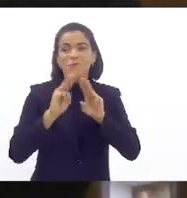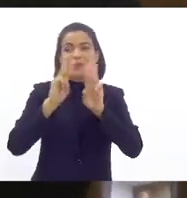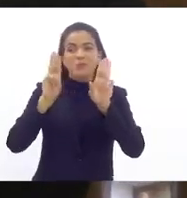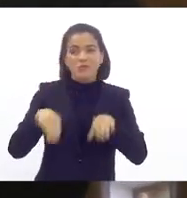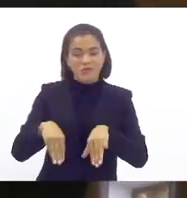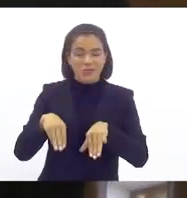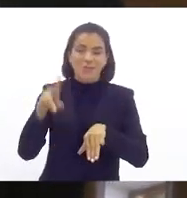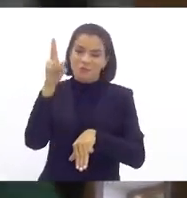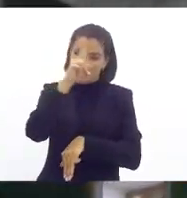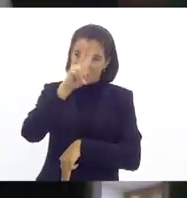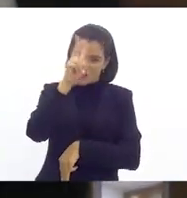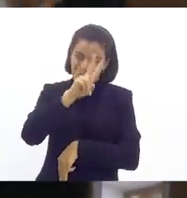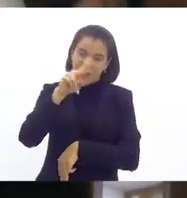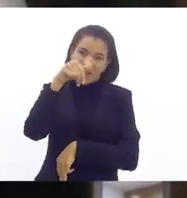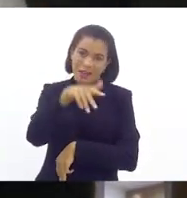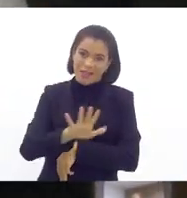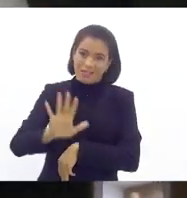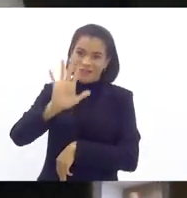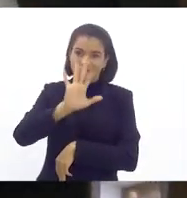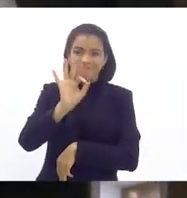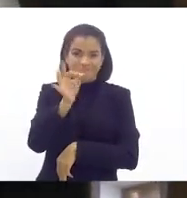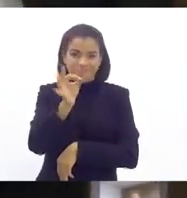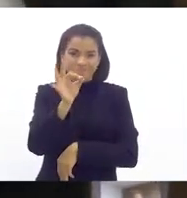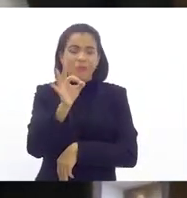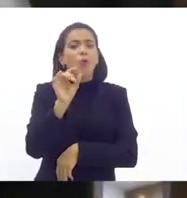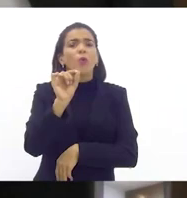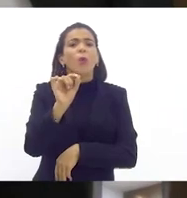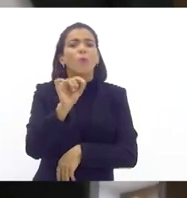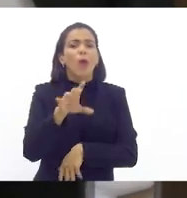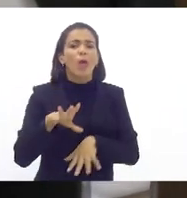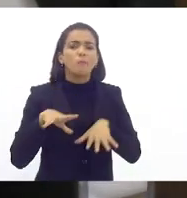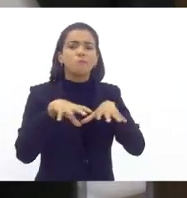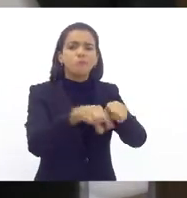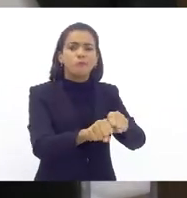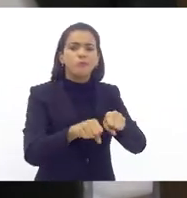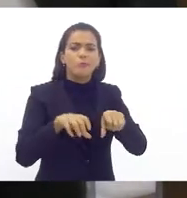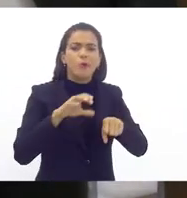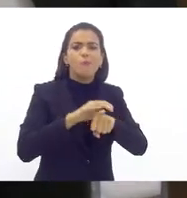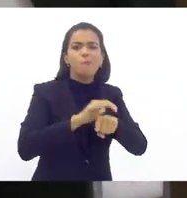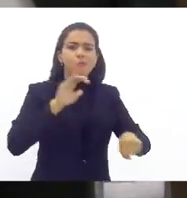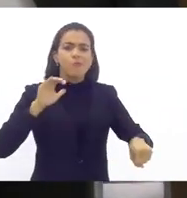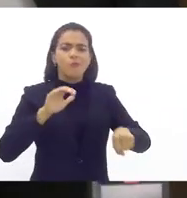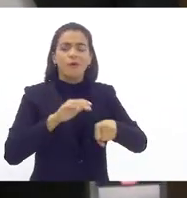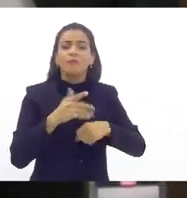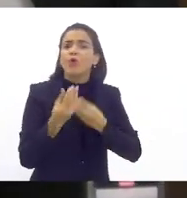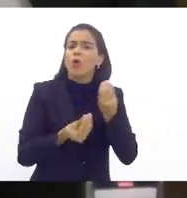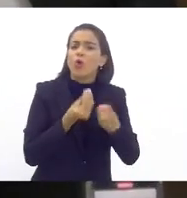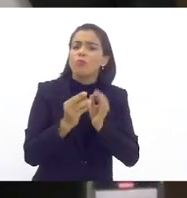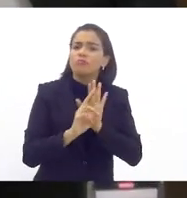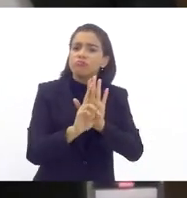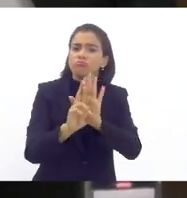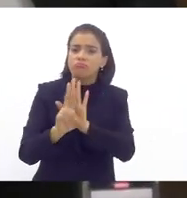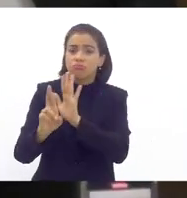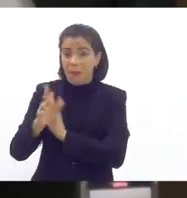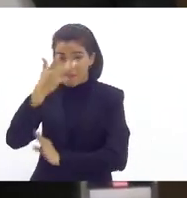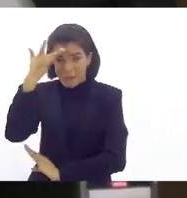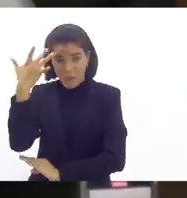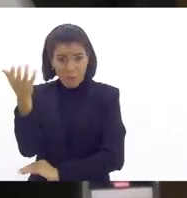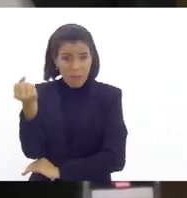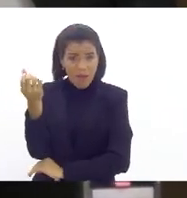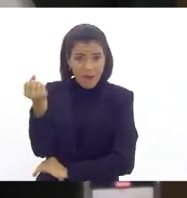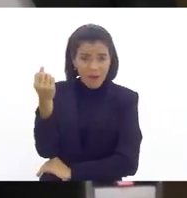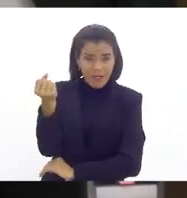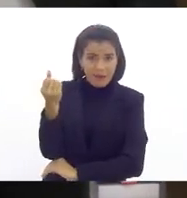Nacional com uma missão muito difícil, não Marise? Como ser decolonial num museu em que só está representado ali a história do povo branco?